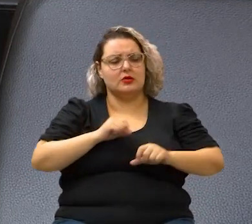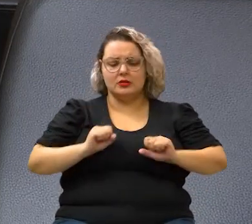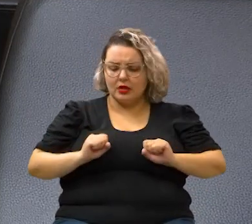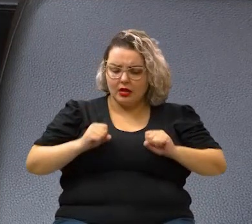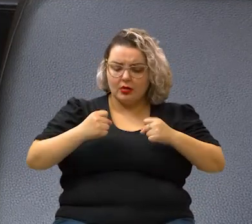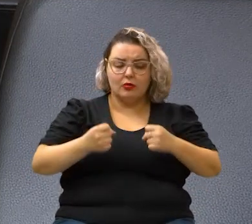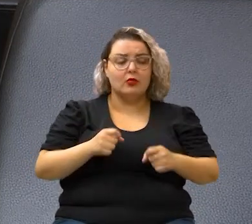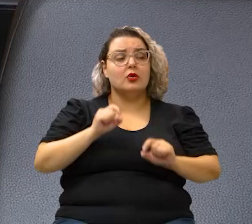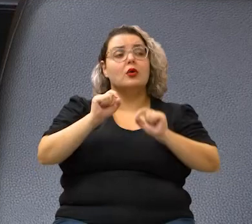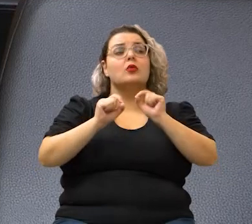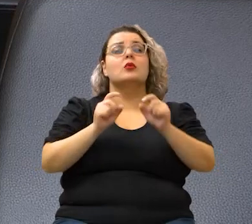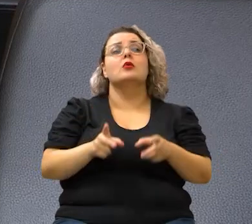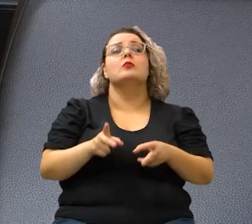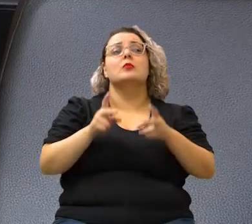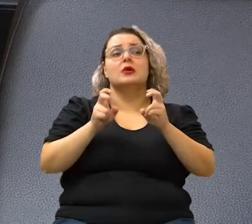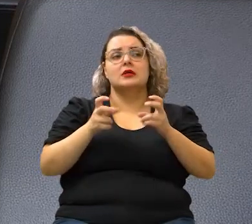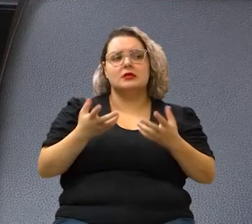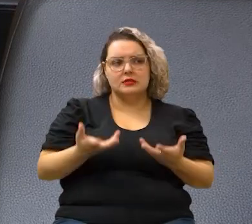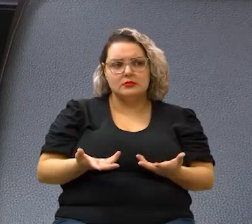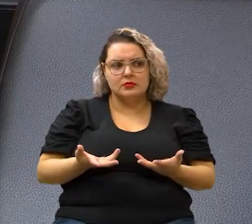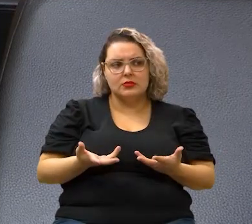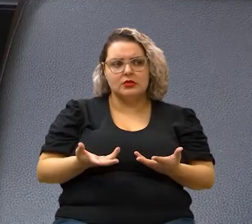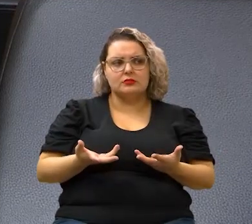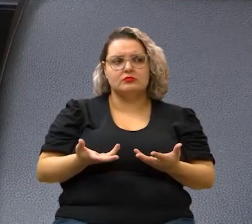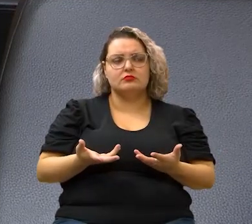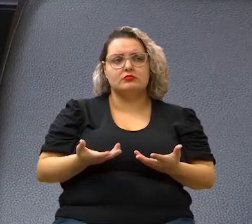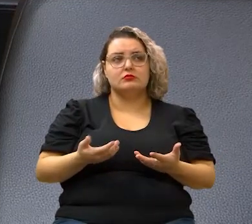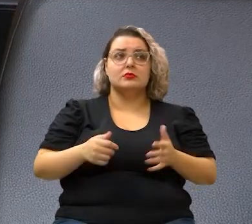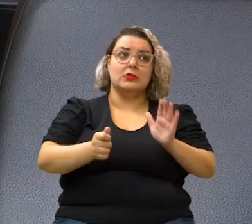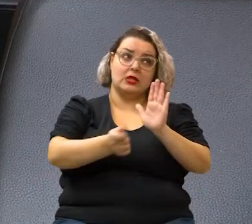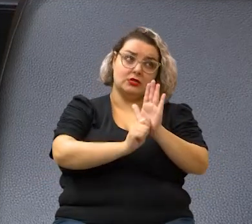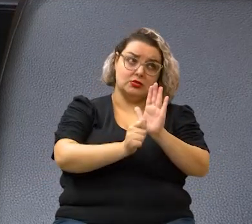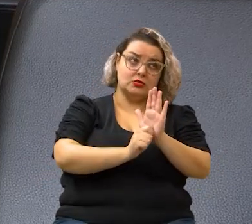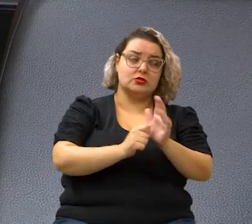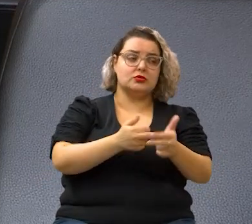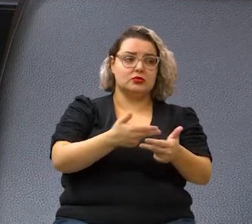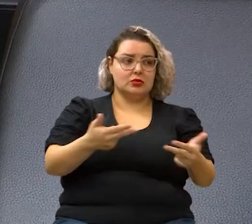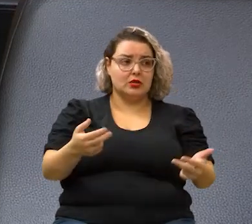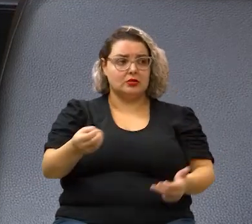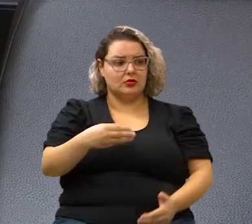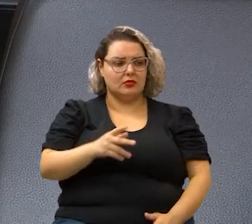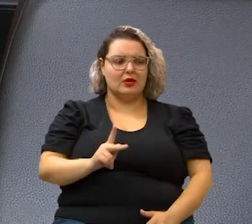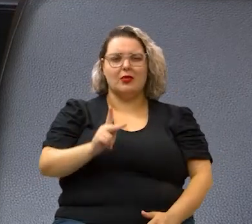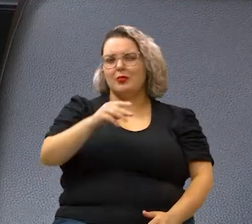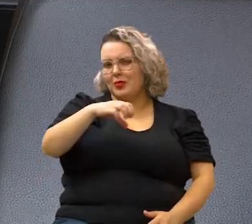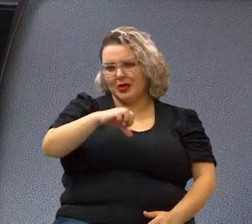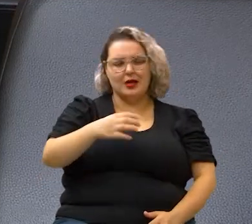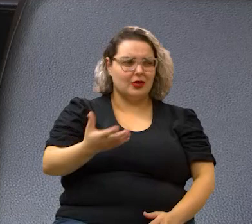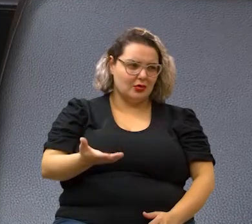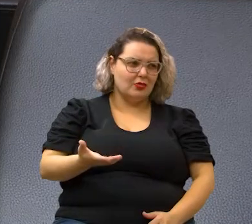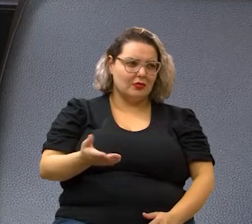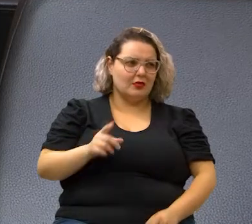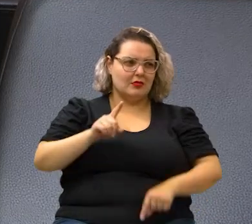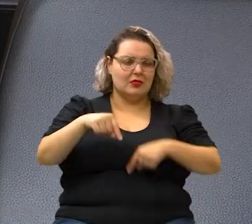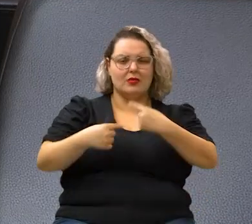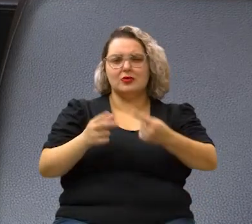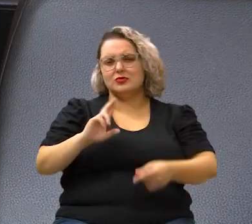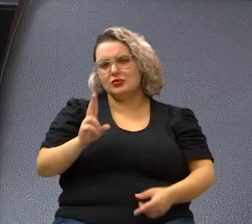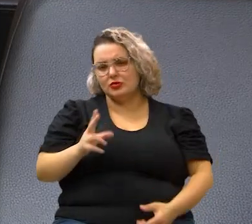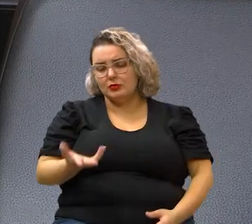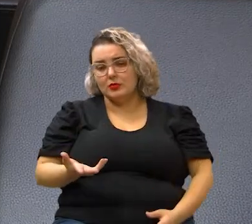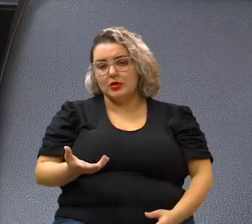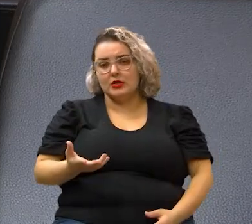bandeira. E o que eu tenho percebido, né, são, além das drogas novas, como essa K9 e outros nomes que